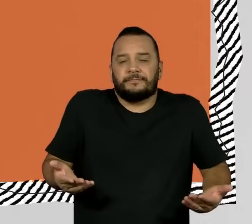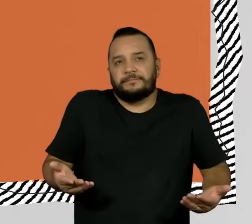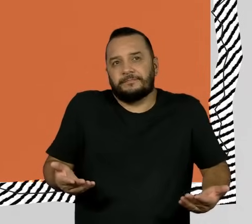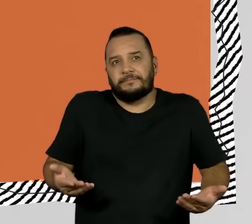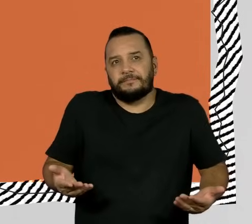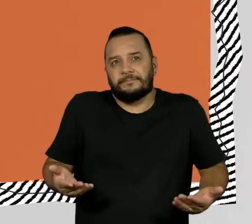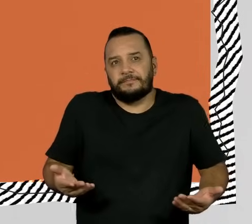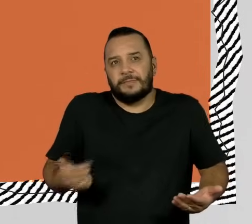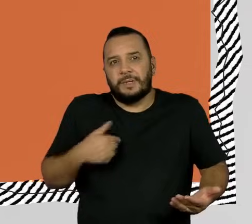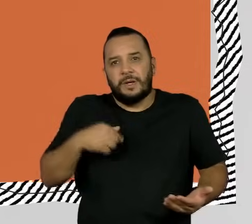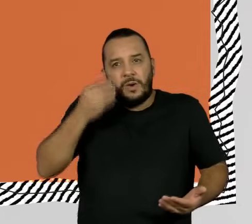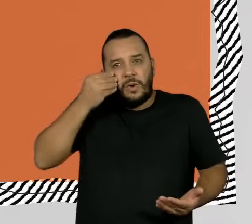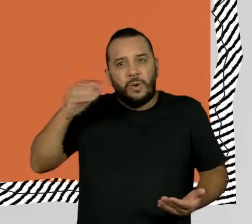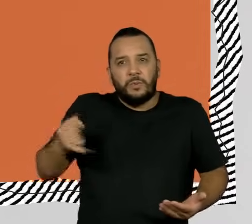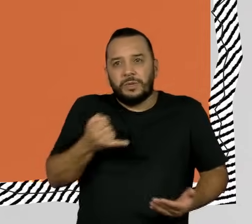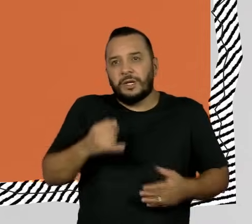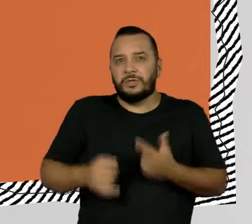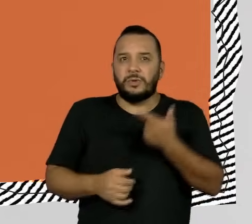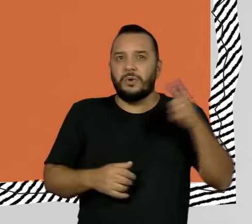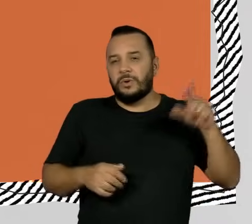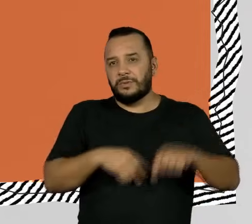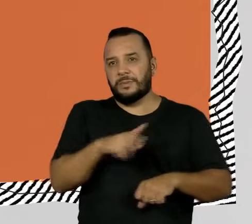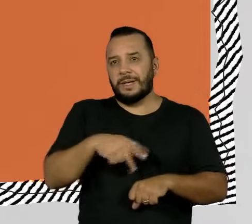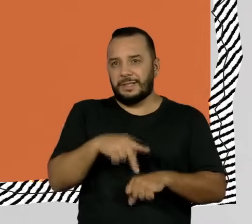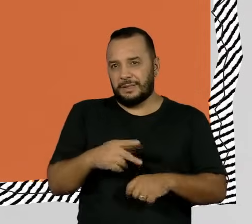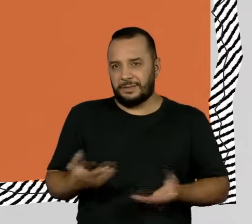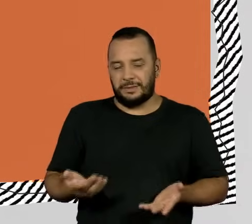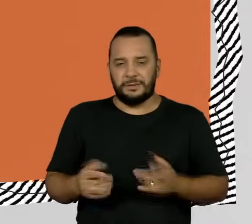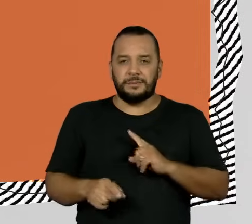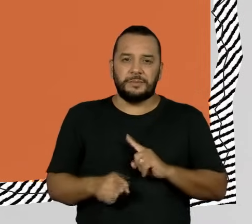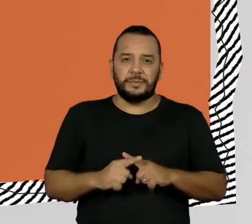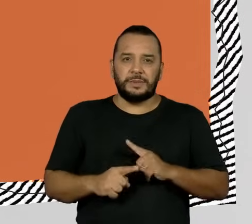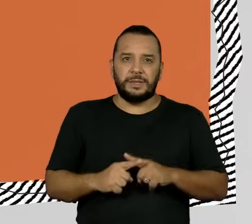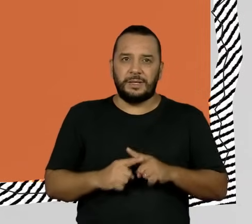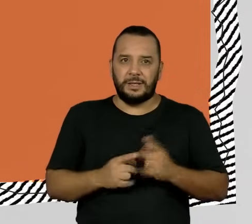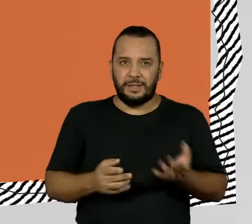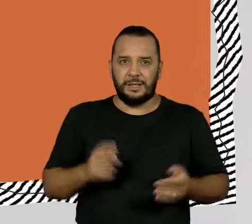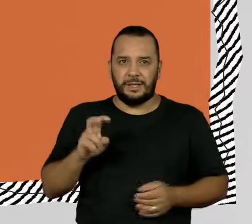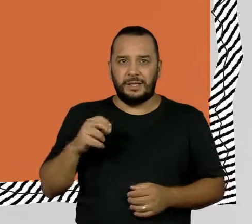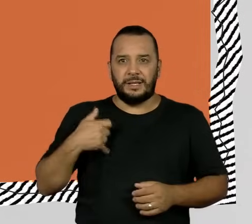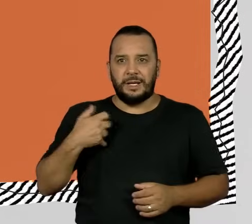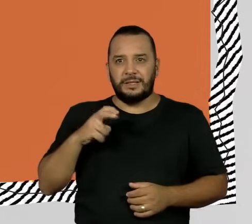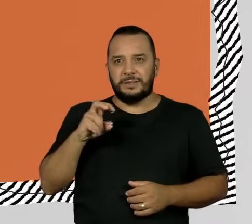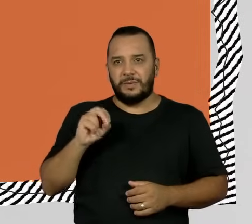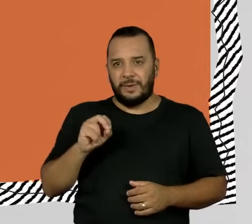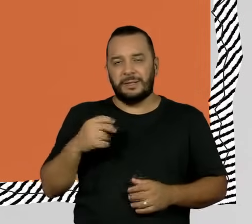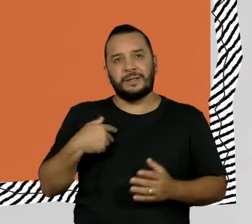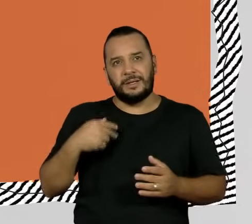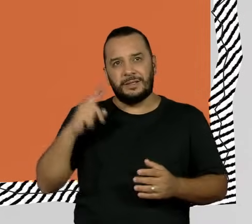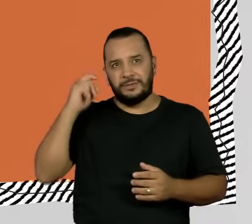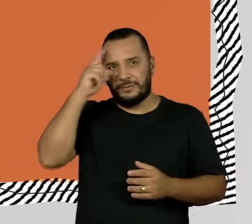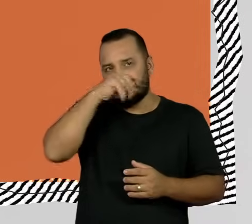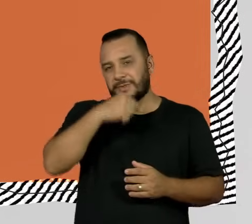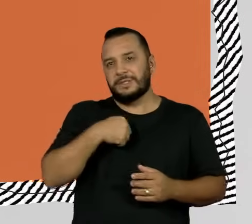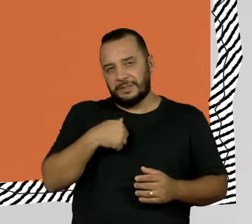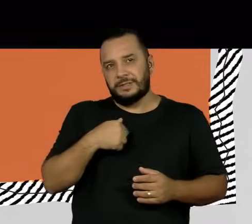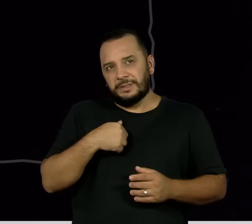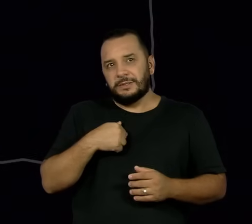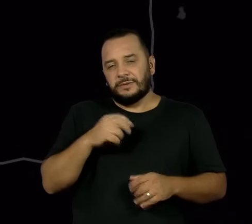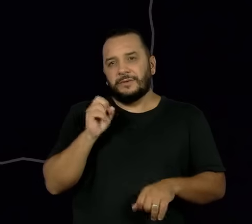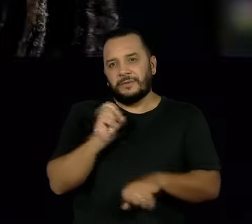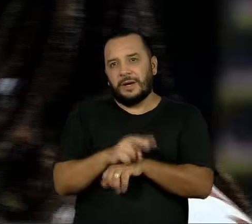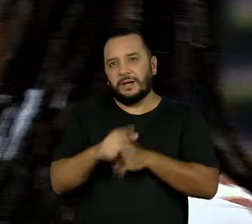que buscar oportunidade em outro local, porque com mais de 50 anos é bastante difícil você ser reaproveitado no